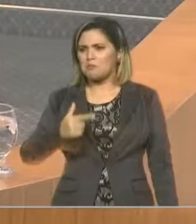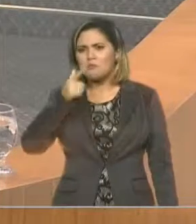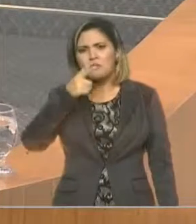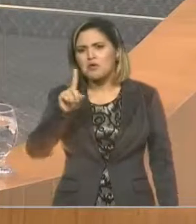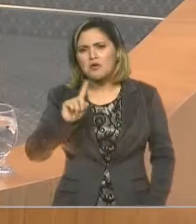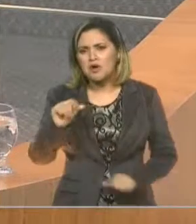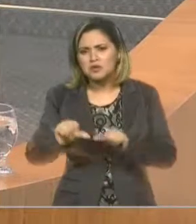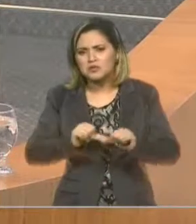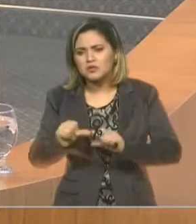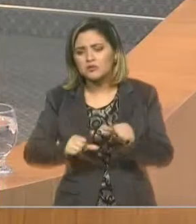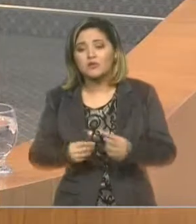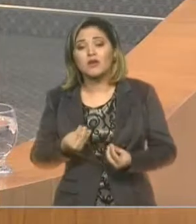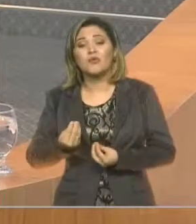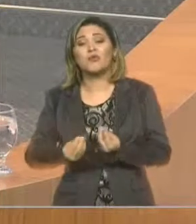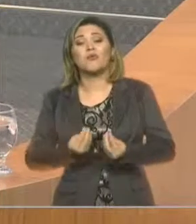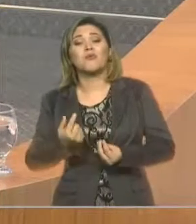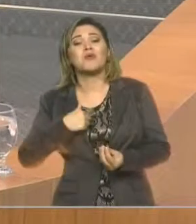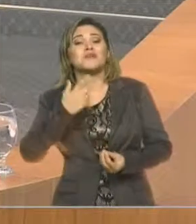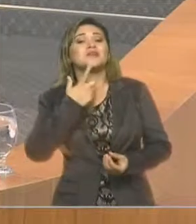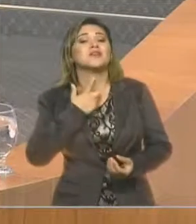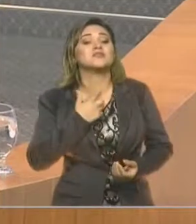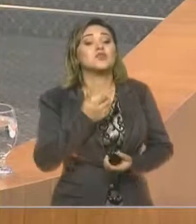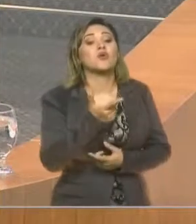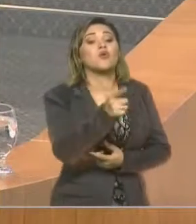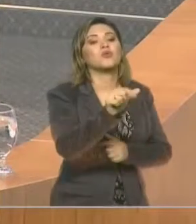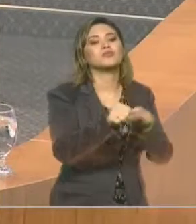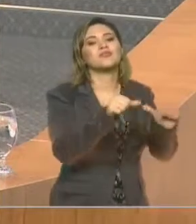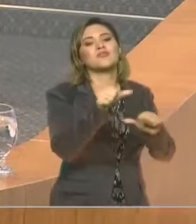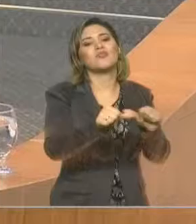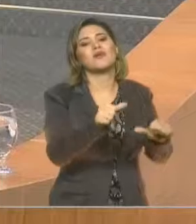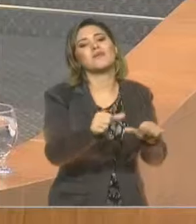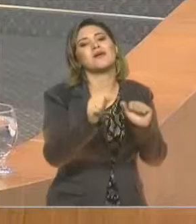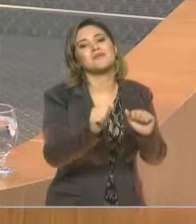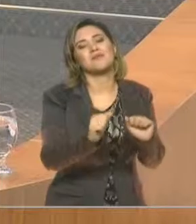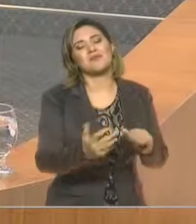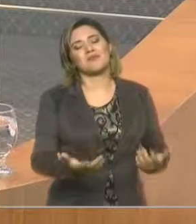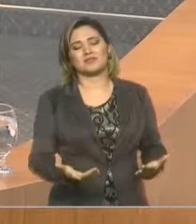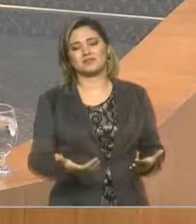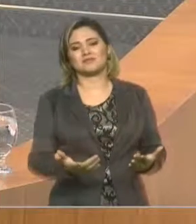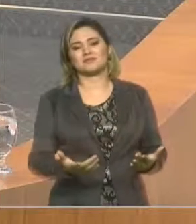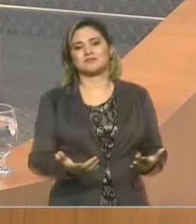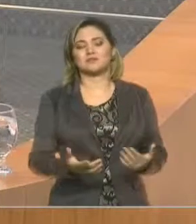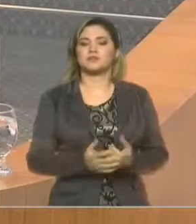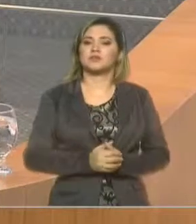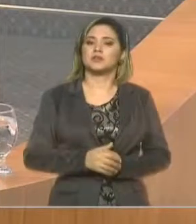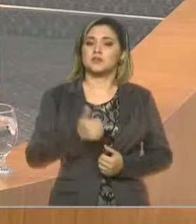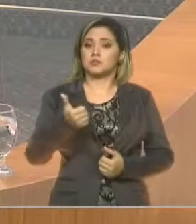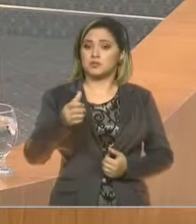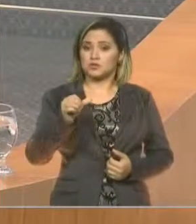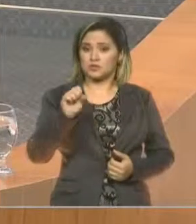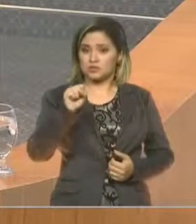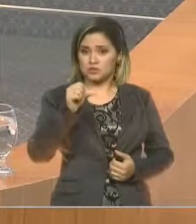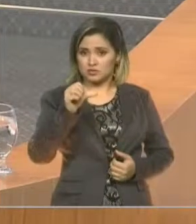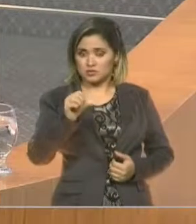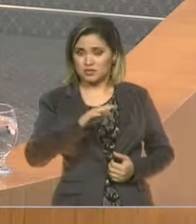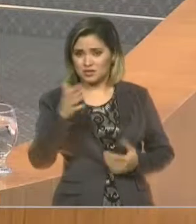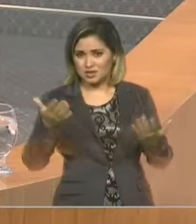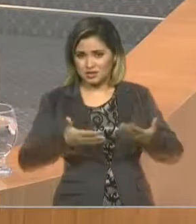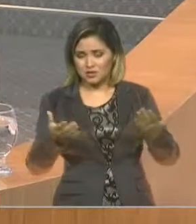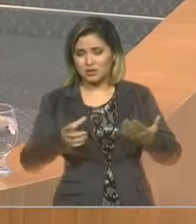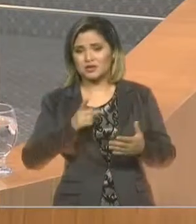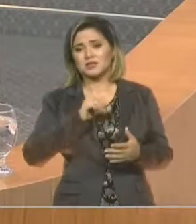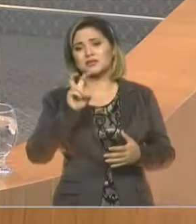Adriano, sobre gestões pedetistas em São Luís. De 86 até o momento, tivemos aqui 5 gestões do